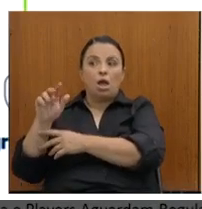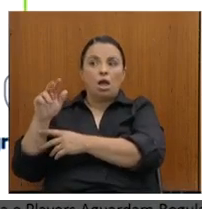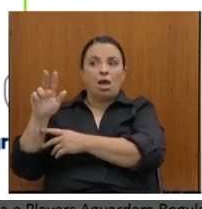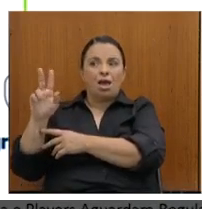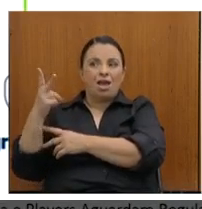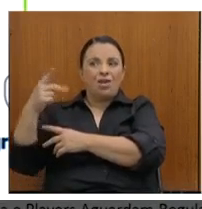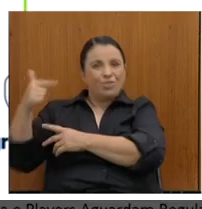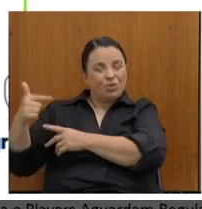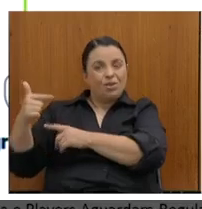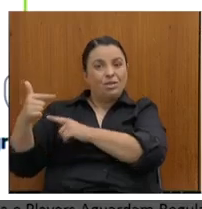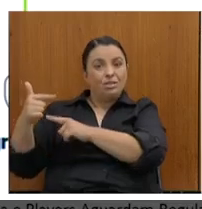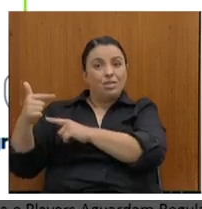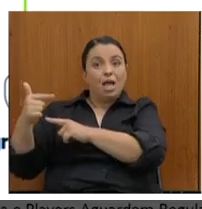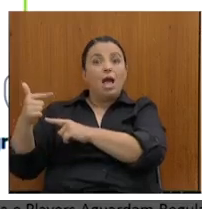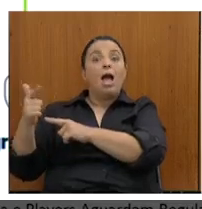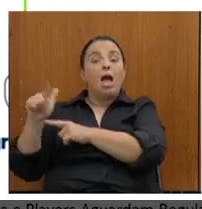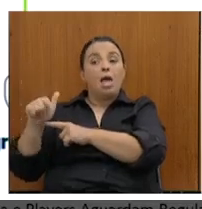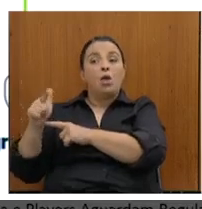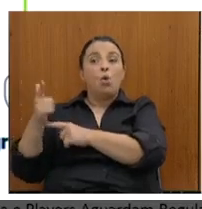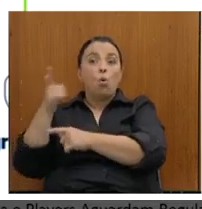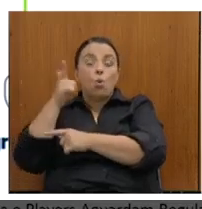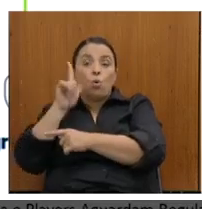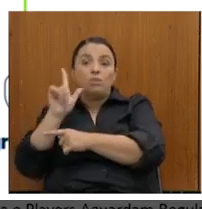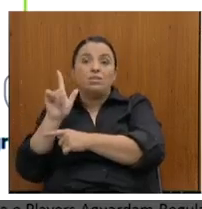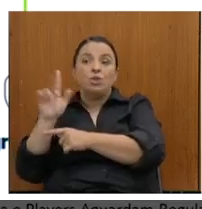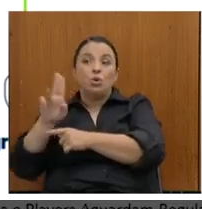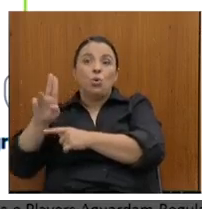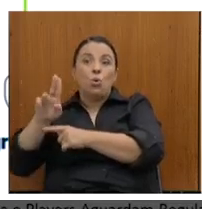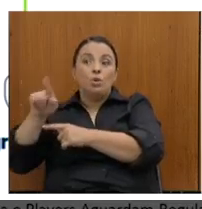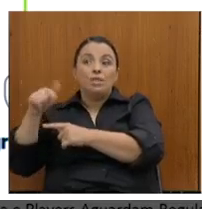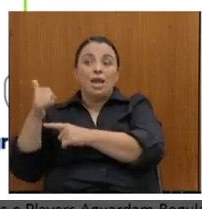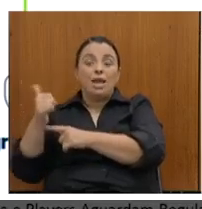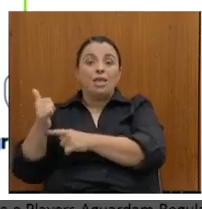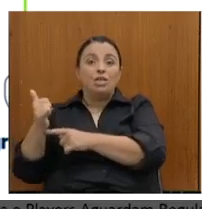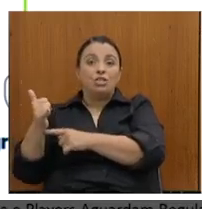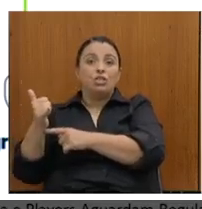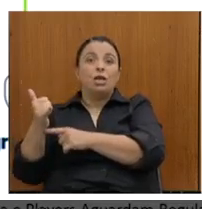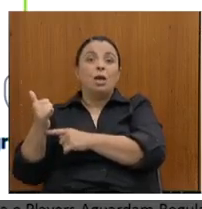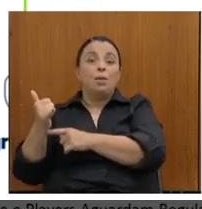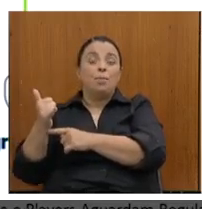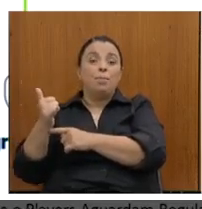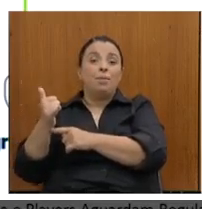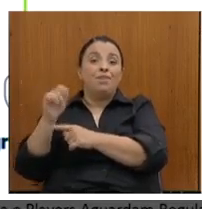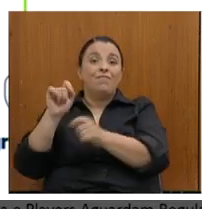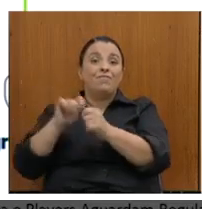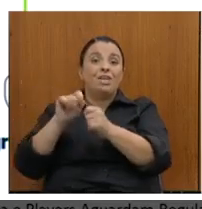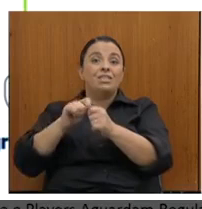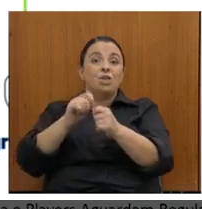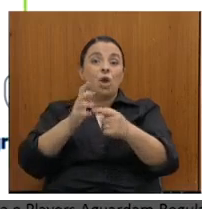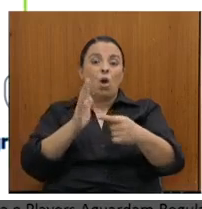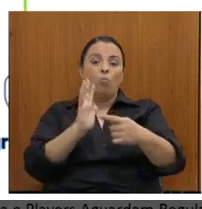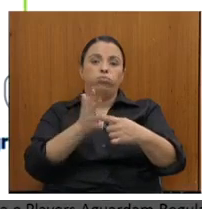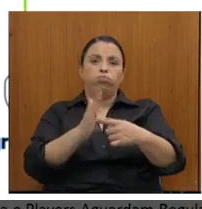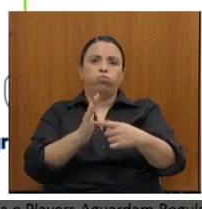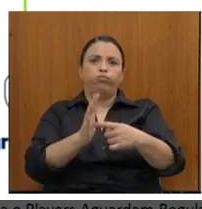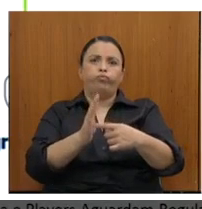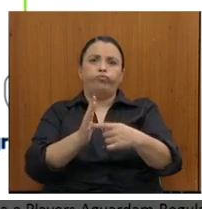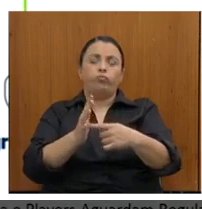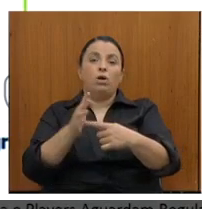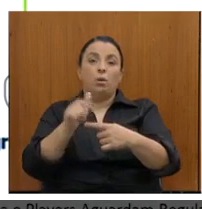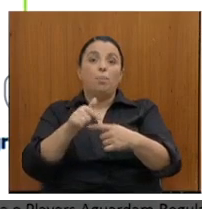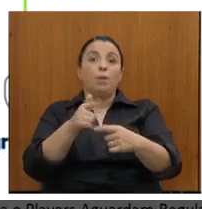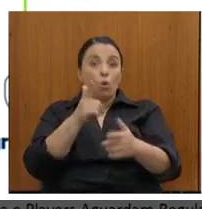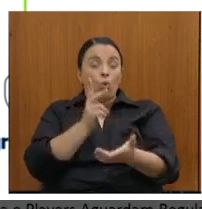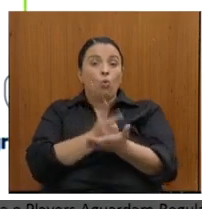turbinas motores pela combustível para o meu armazenamento de energia que eu comentei tá bom aí vem embaixo